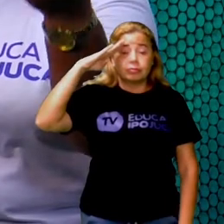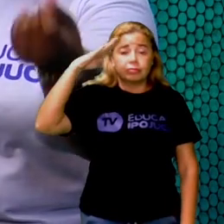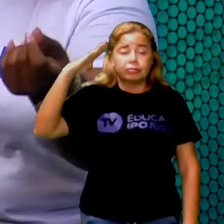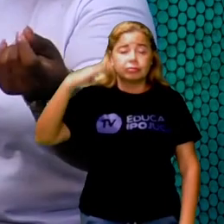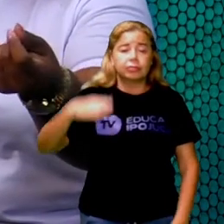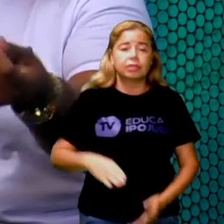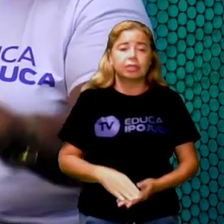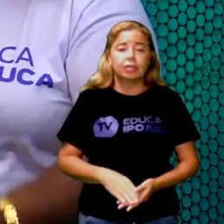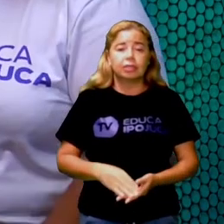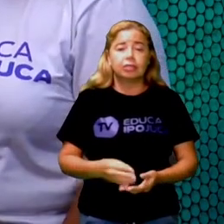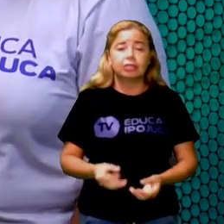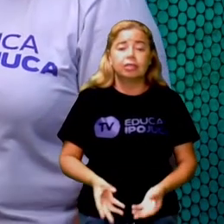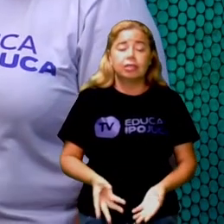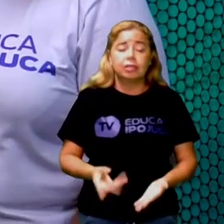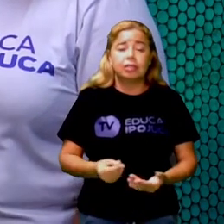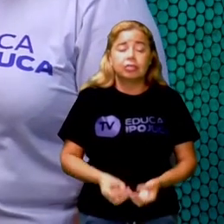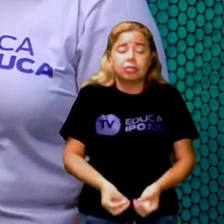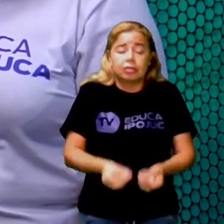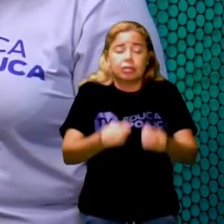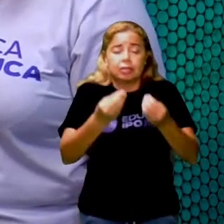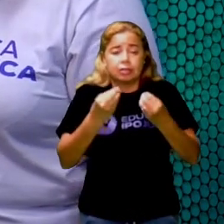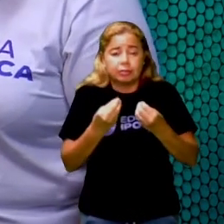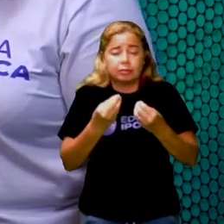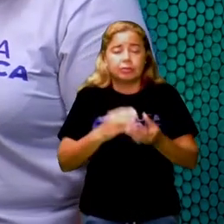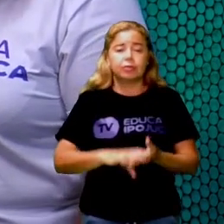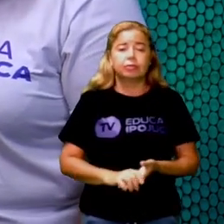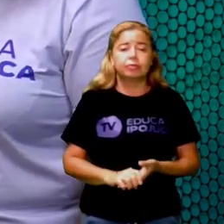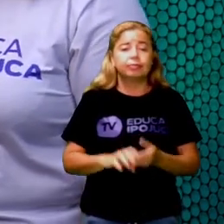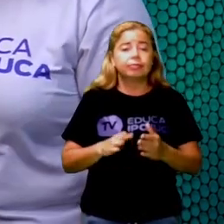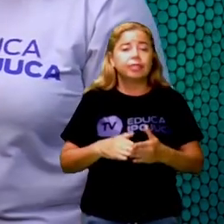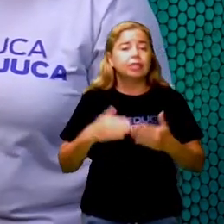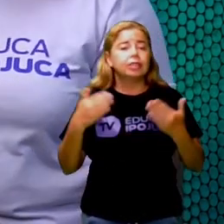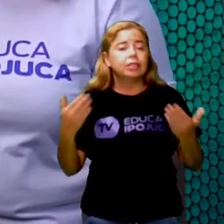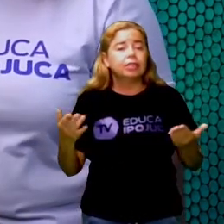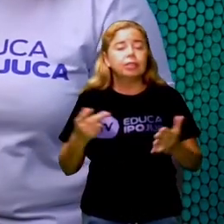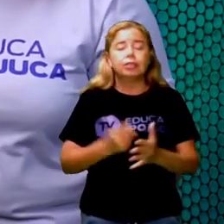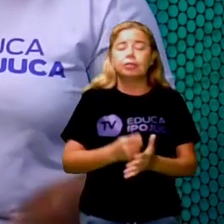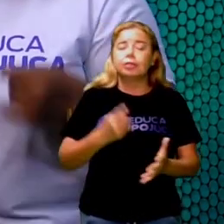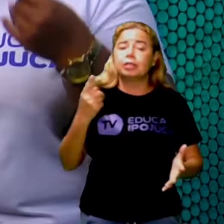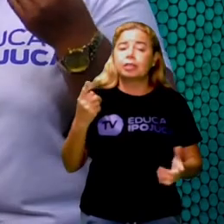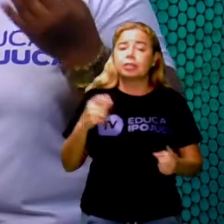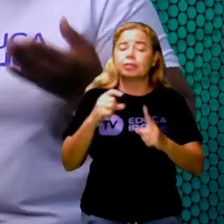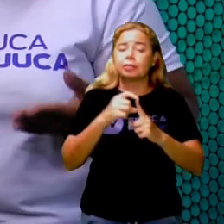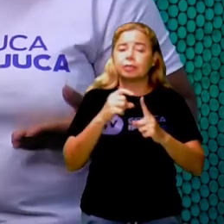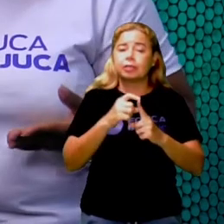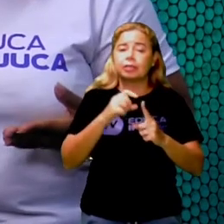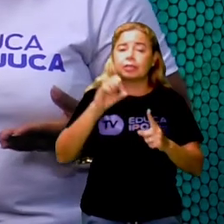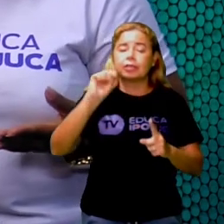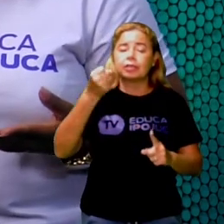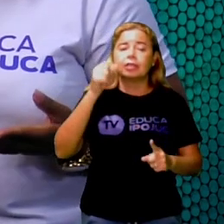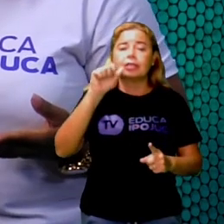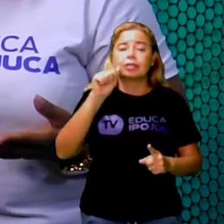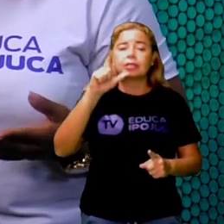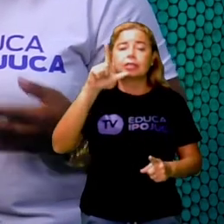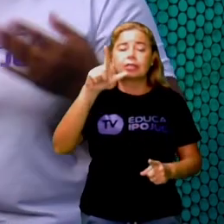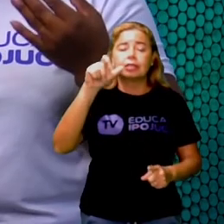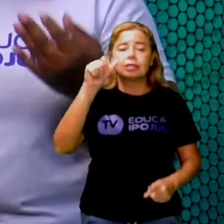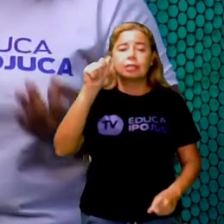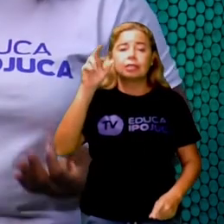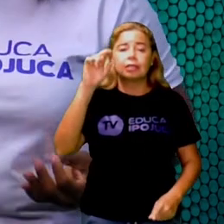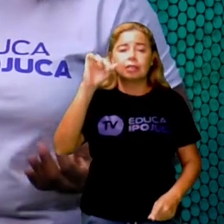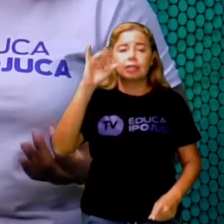romanos recebiam. Daí surgiu a palavra salário, que é utilizado até